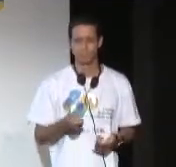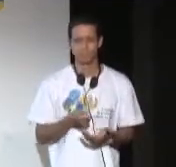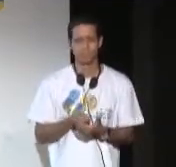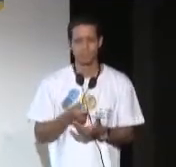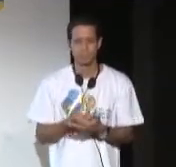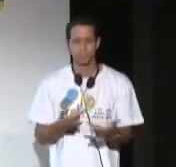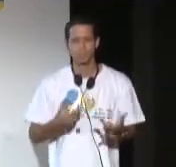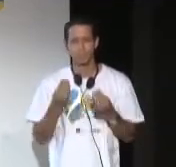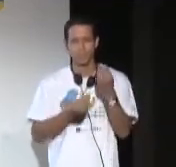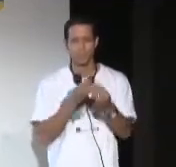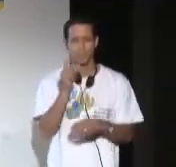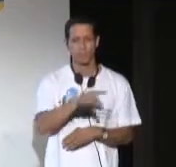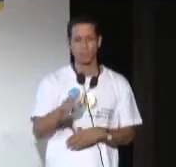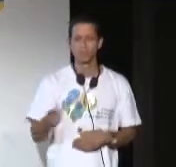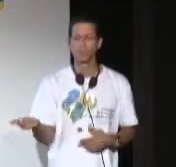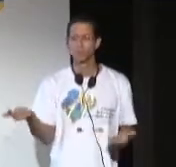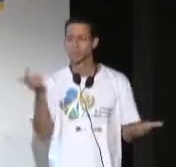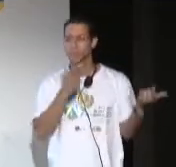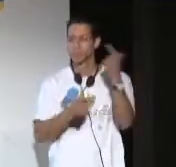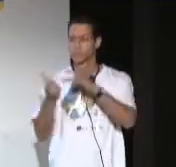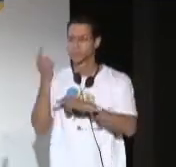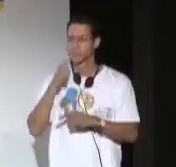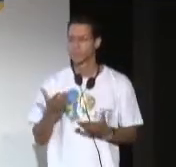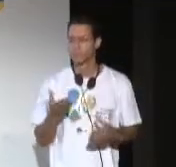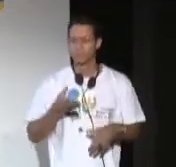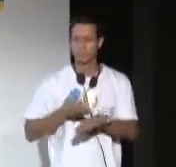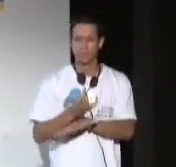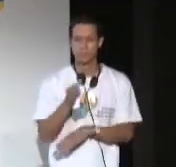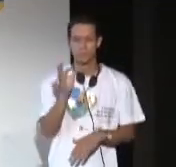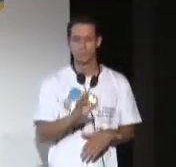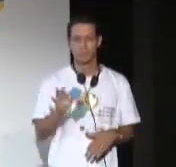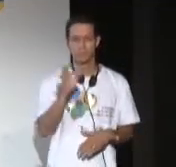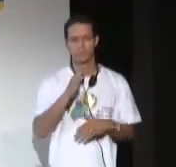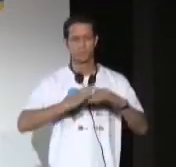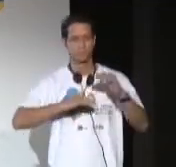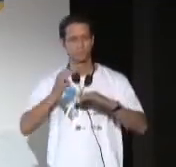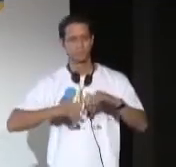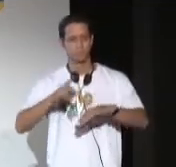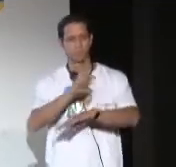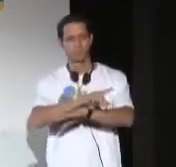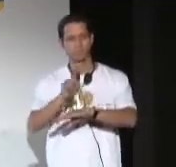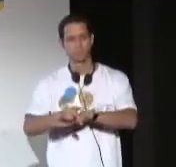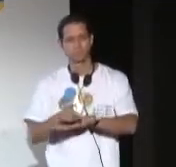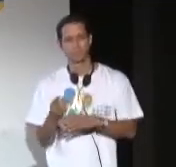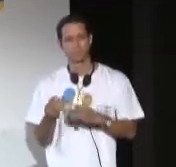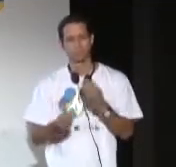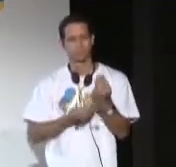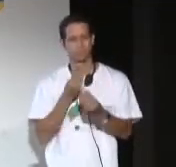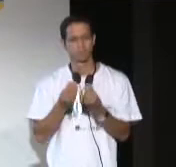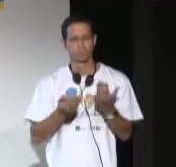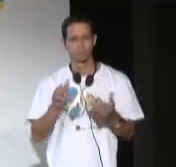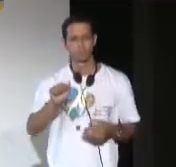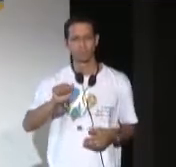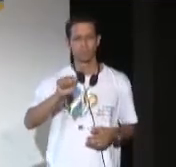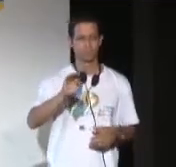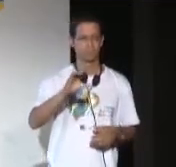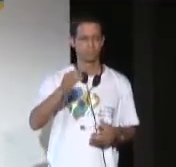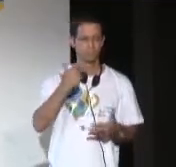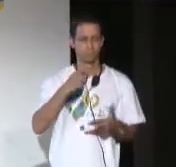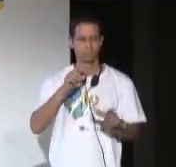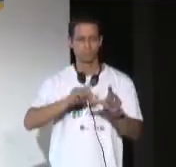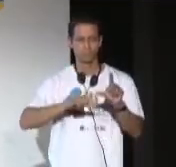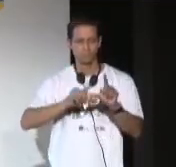como é que o professor lida, né, desde o momento que ele está na universidade, com as práticas pedagógicas, com as práticas de alfabetização e letramento,